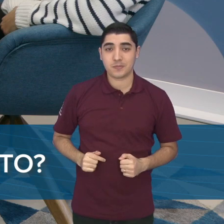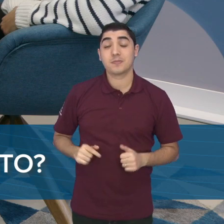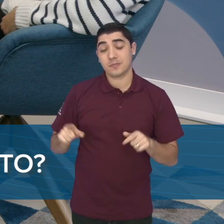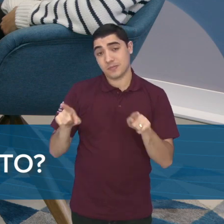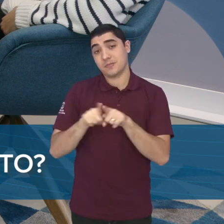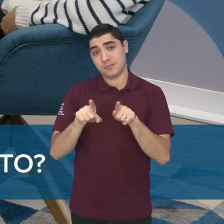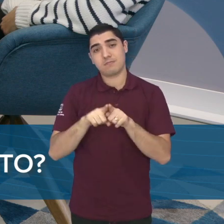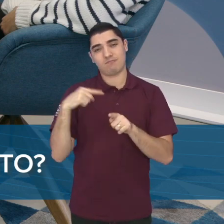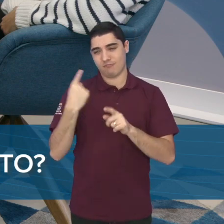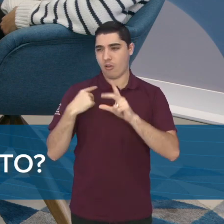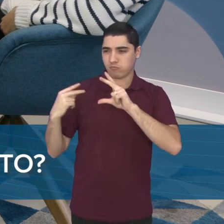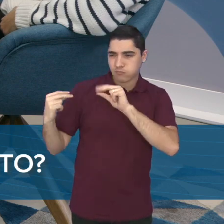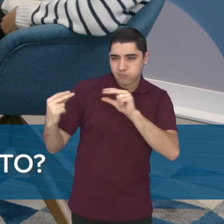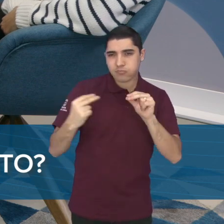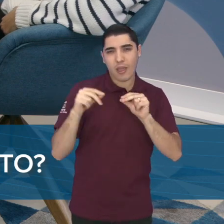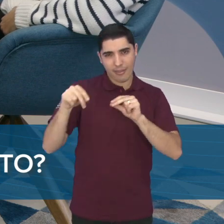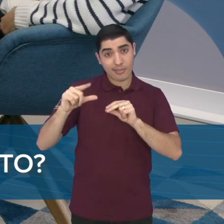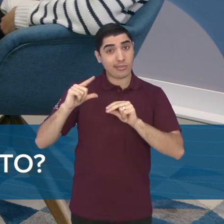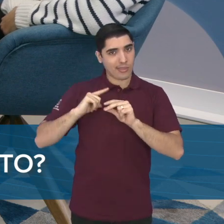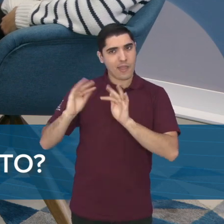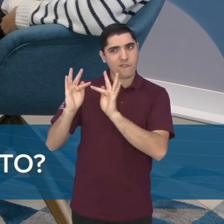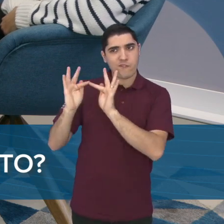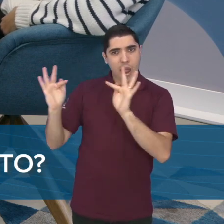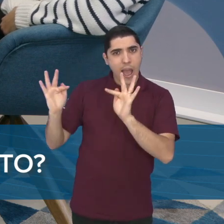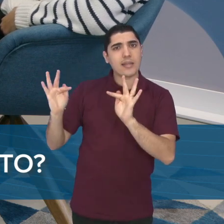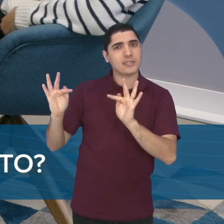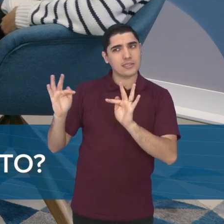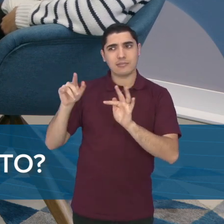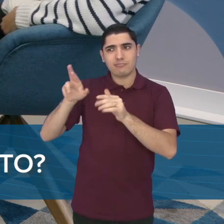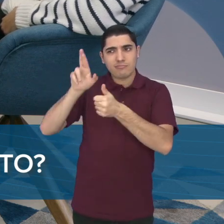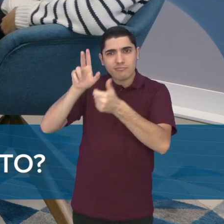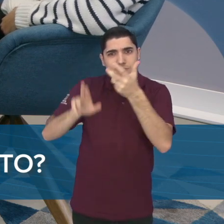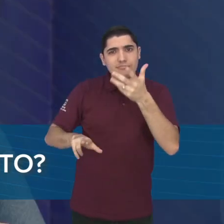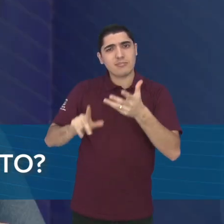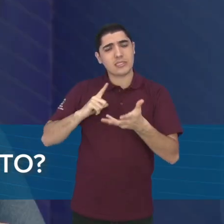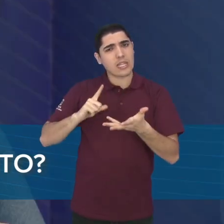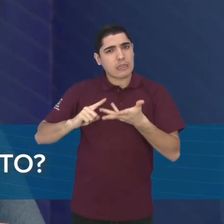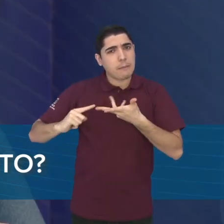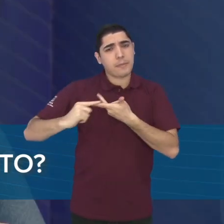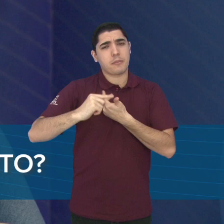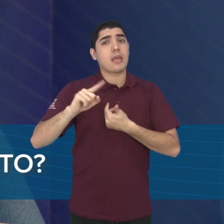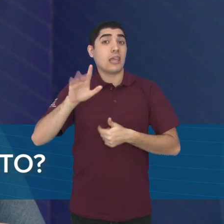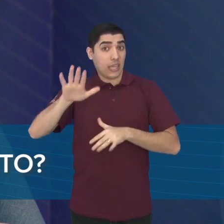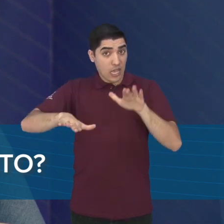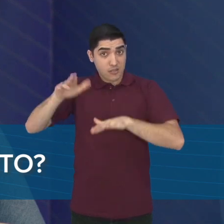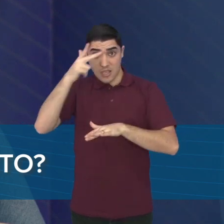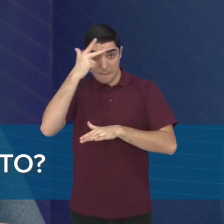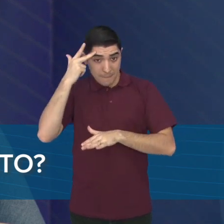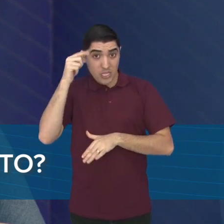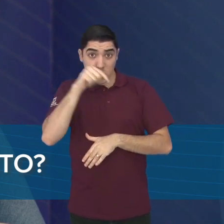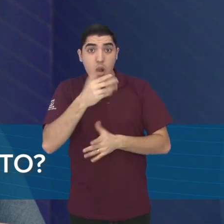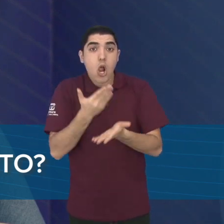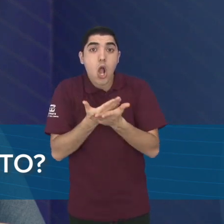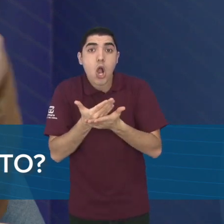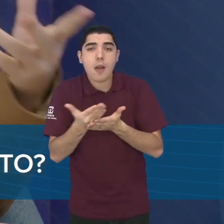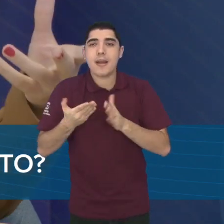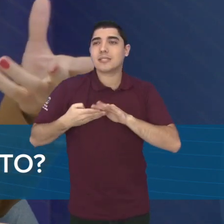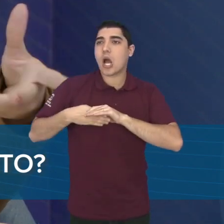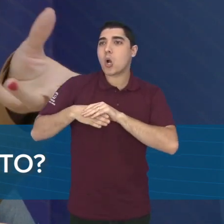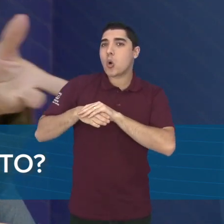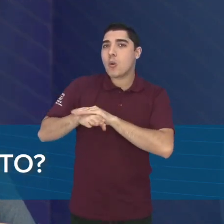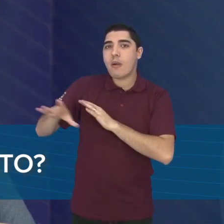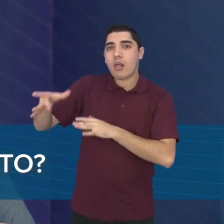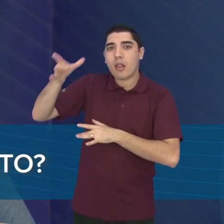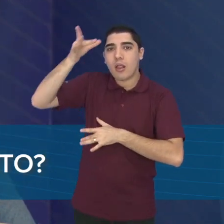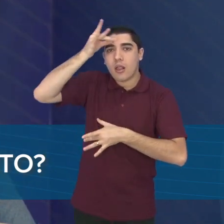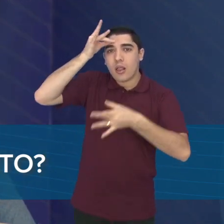frases, o como essas frases, essas palavras realmente têm poder, né? Porque assim, isso vai ficando no subconsciente da pessoa, né? O